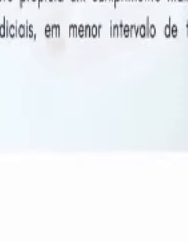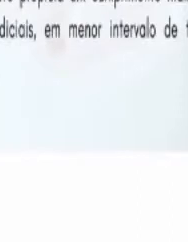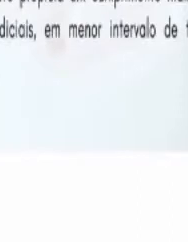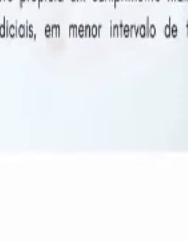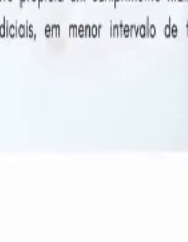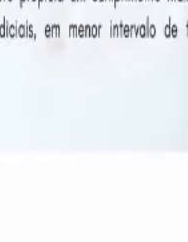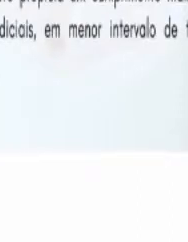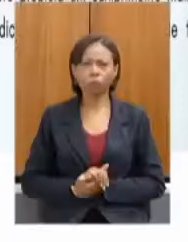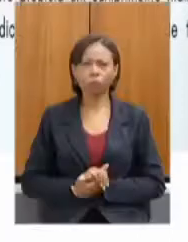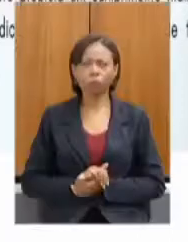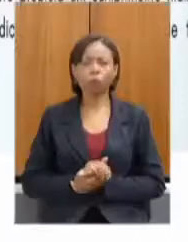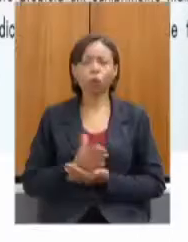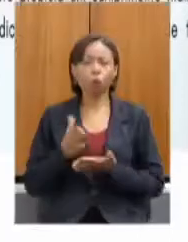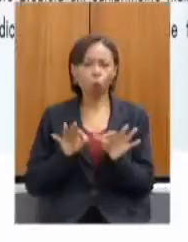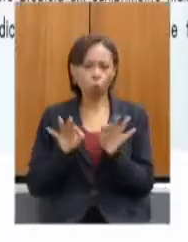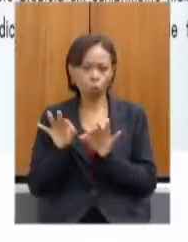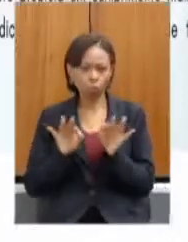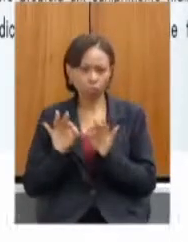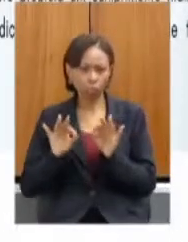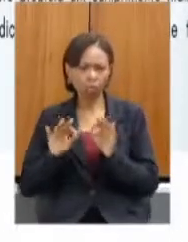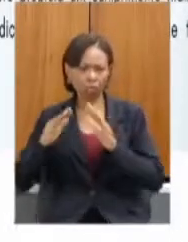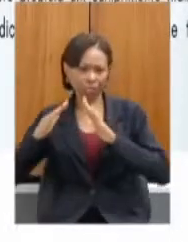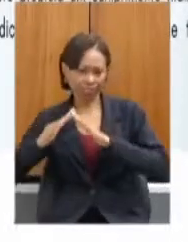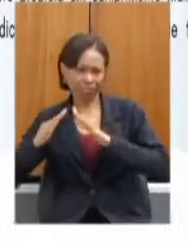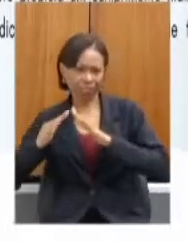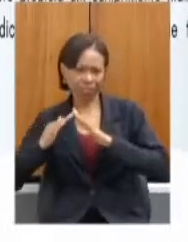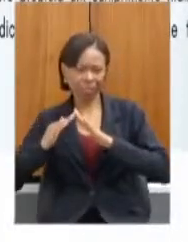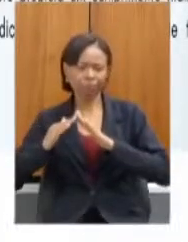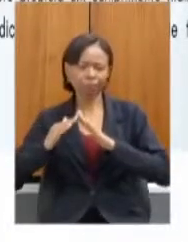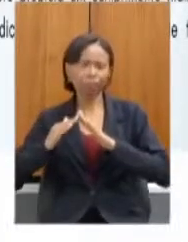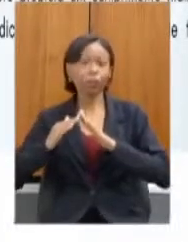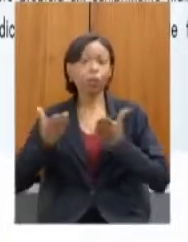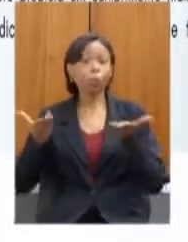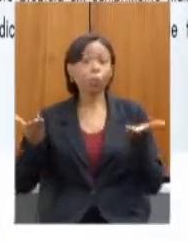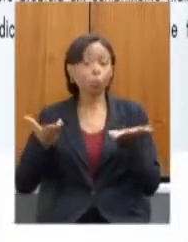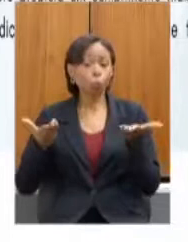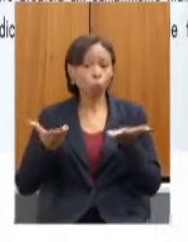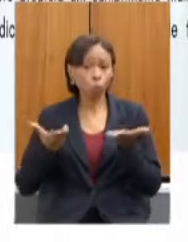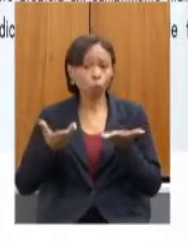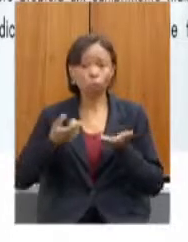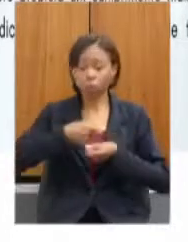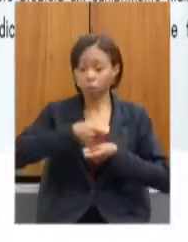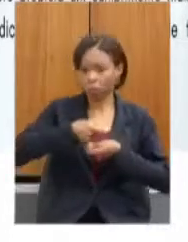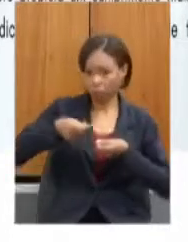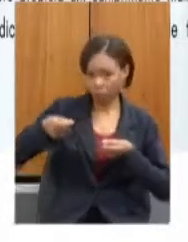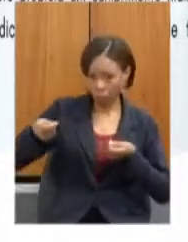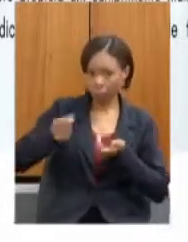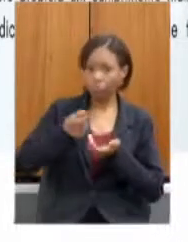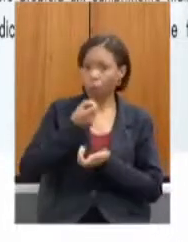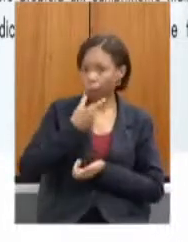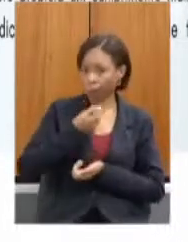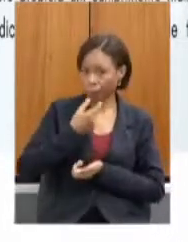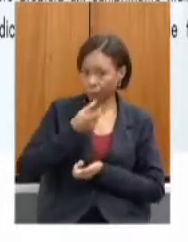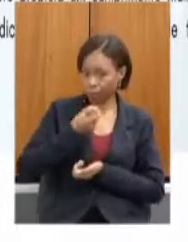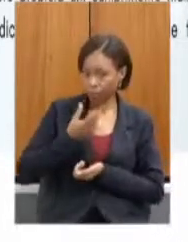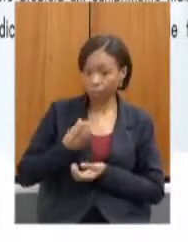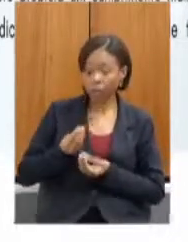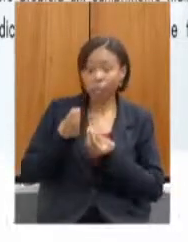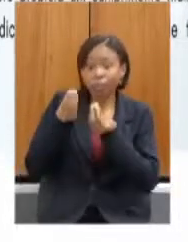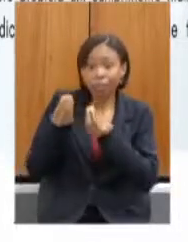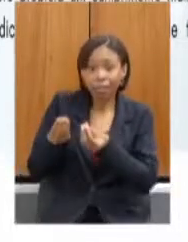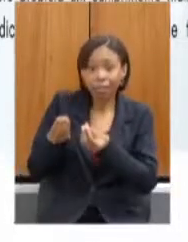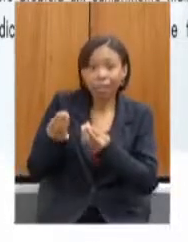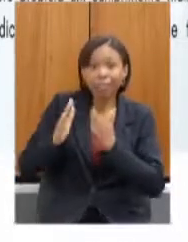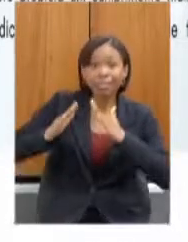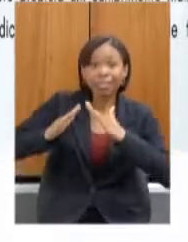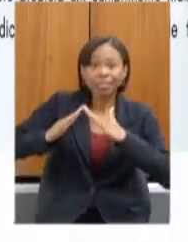casa né que foi aquele projeto que eu falei lá no início hoje nós estamos buscando a entrega de medicamentos é na casa das